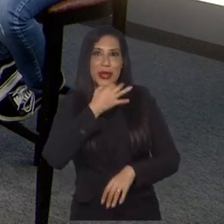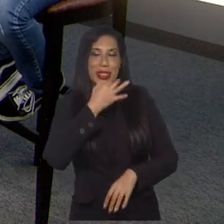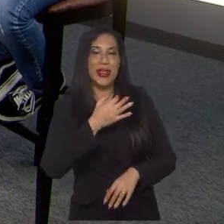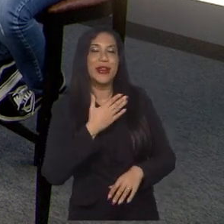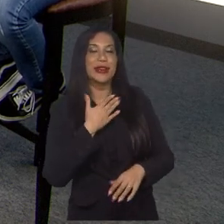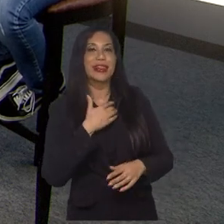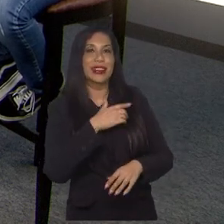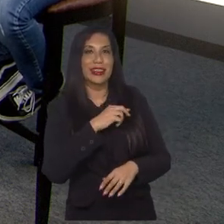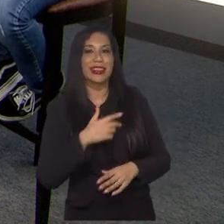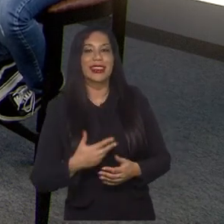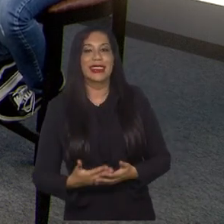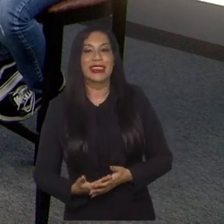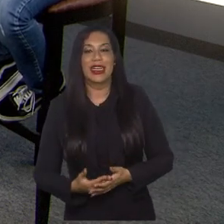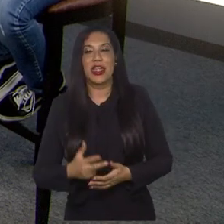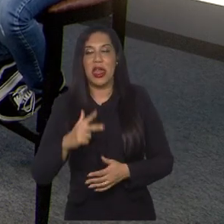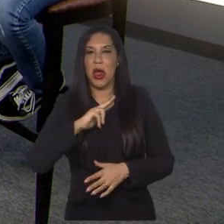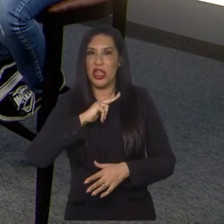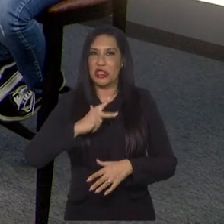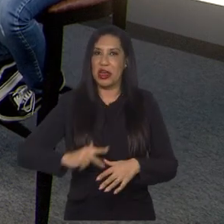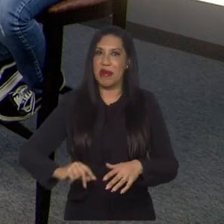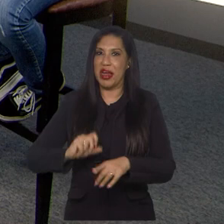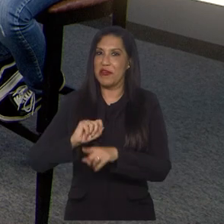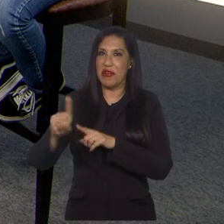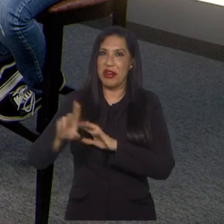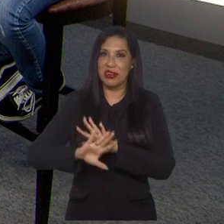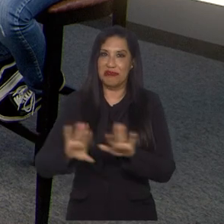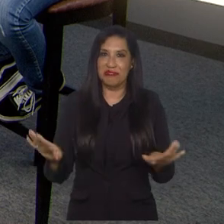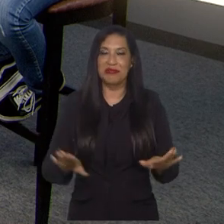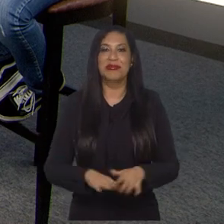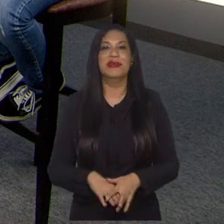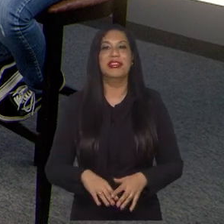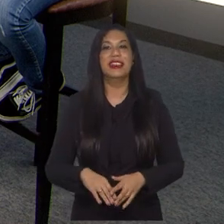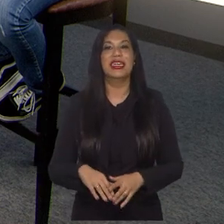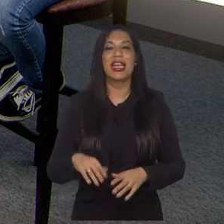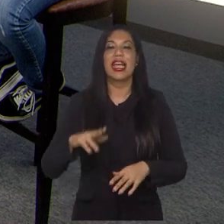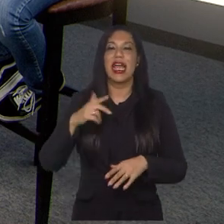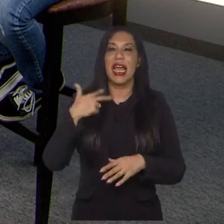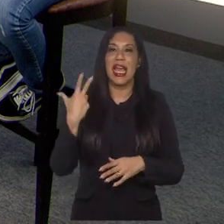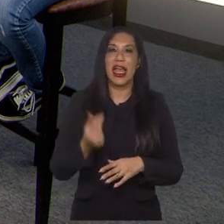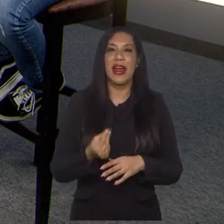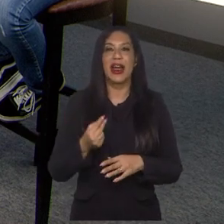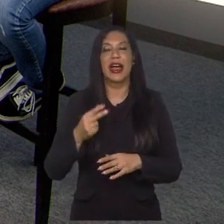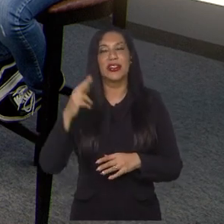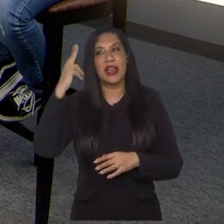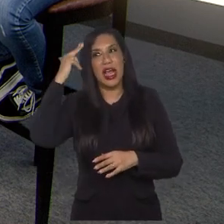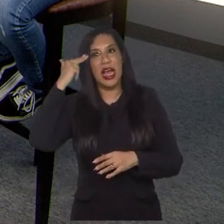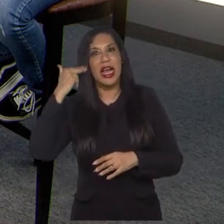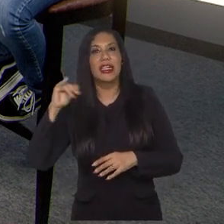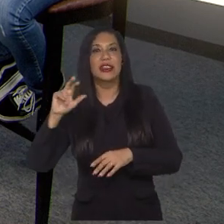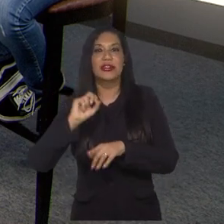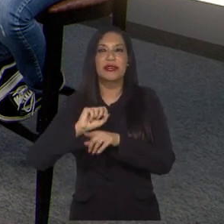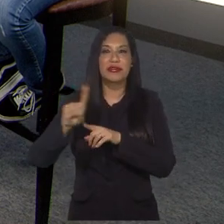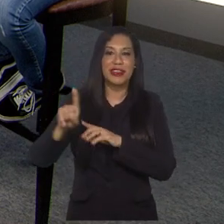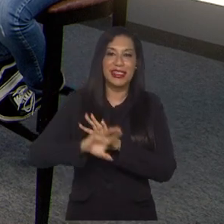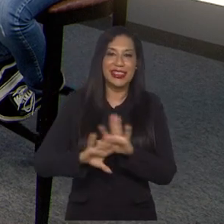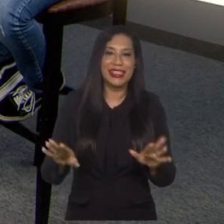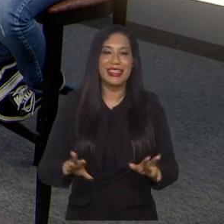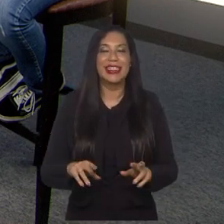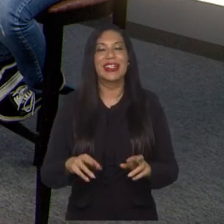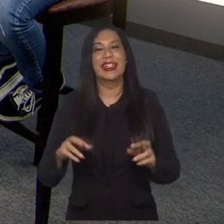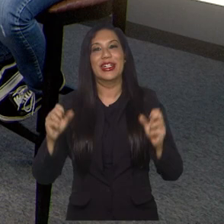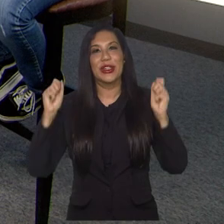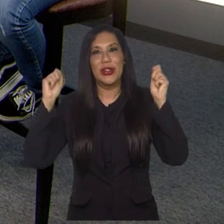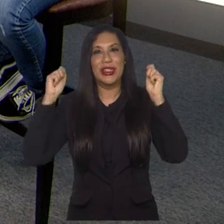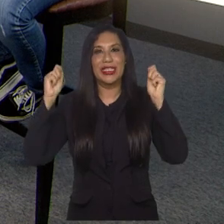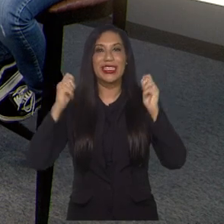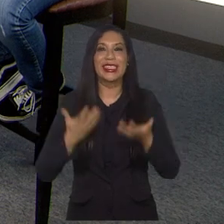apostando na Dinamarca fora. Sério, Dinamarca e aí então... Dinamarca nossa, e o Haiti, querido, como azar. Haiti, você também? Não faltará a torcida. Mas